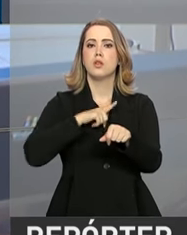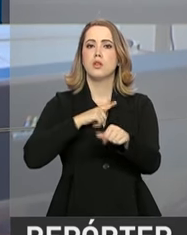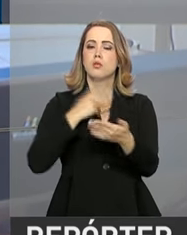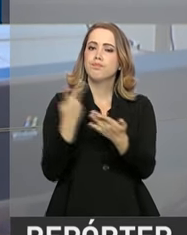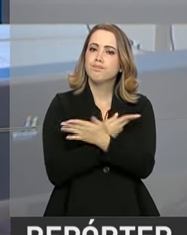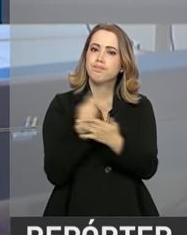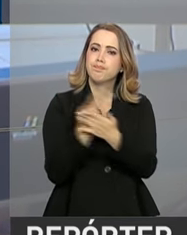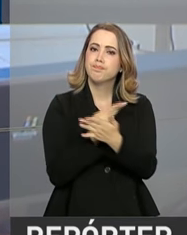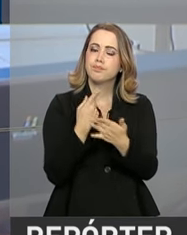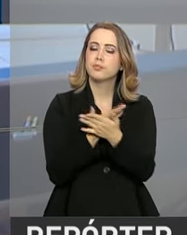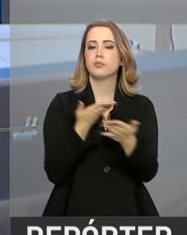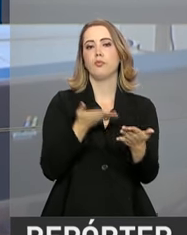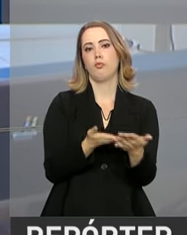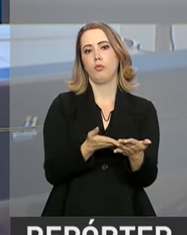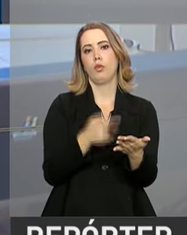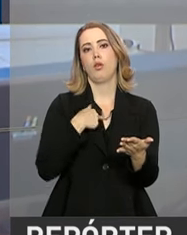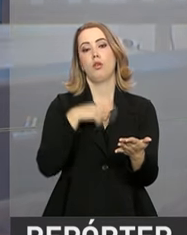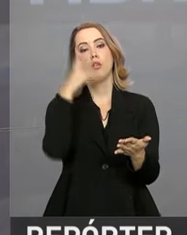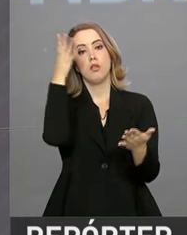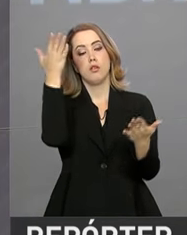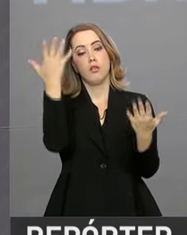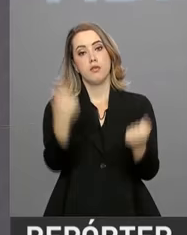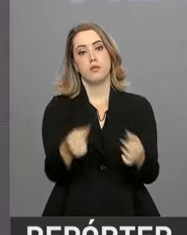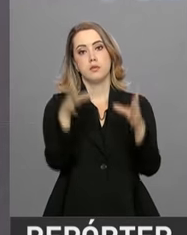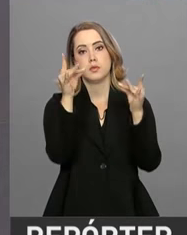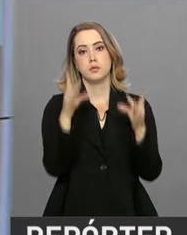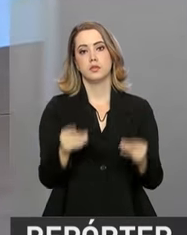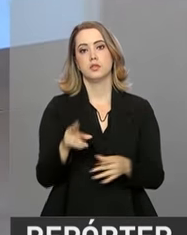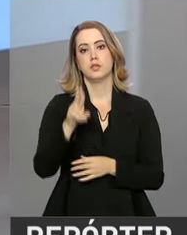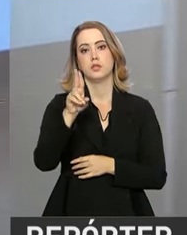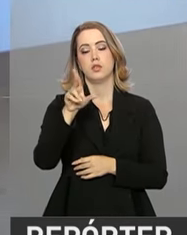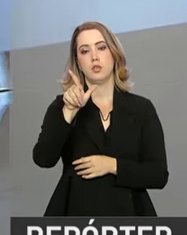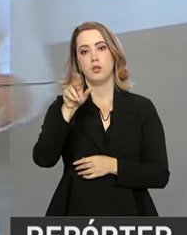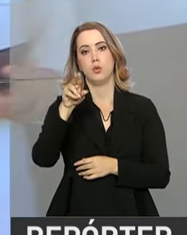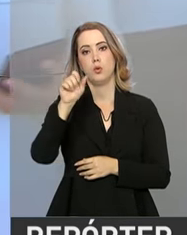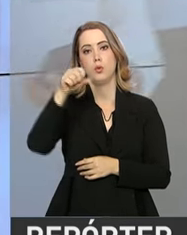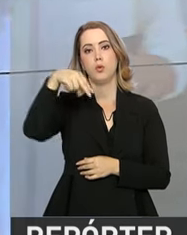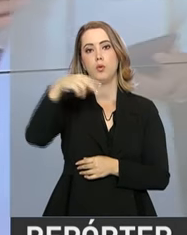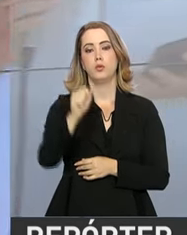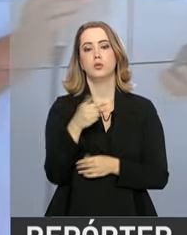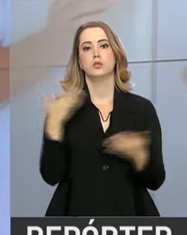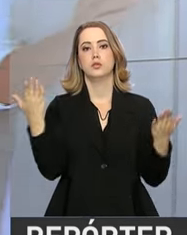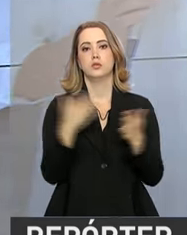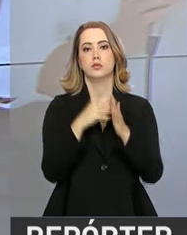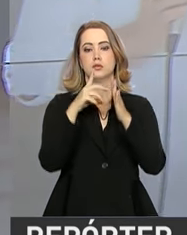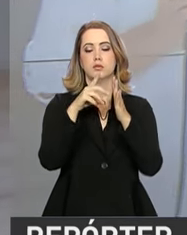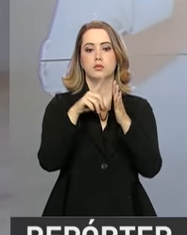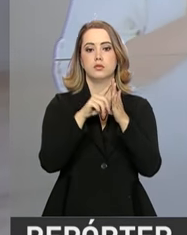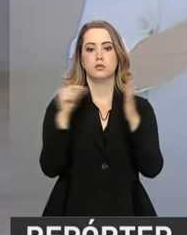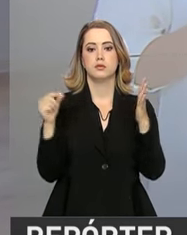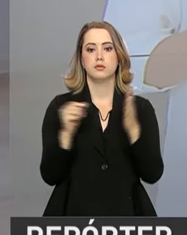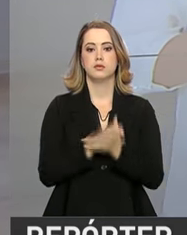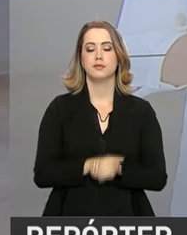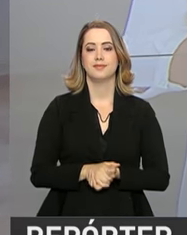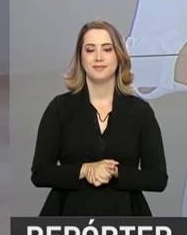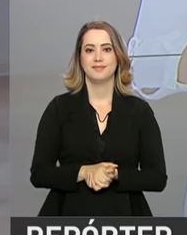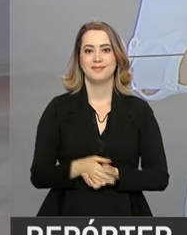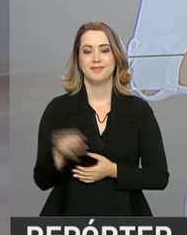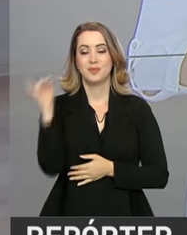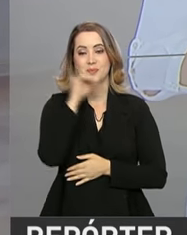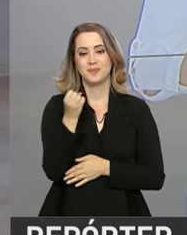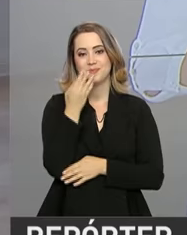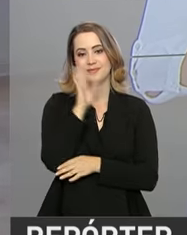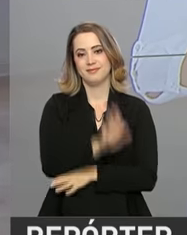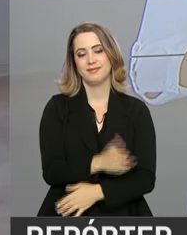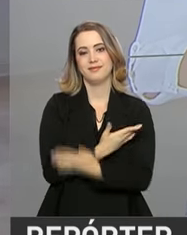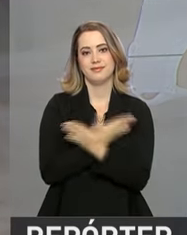irregularidades vamos saber os detalhes com o Luana kin ao vivo direto do Palácio do Planalto Olá Luana boa tarde olá José